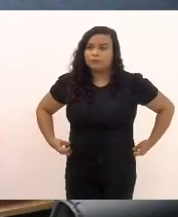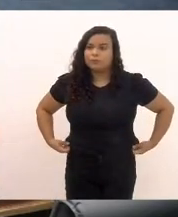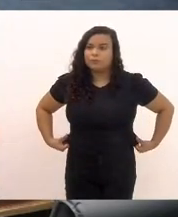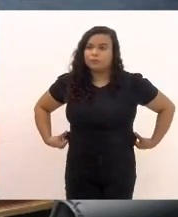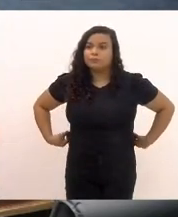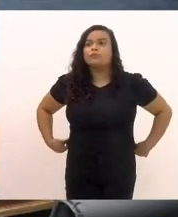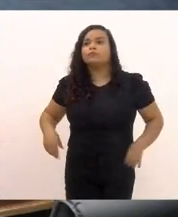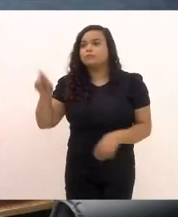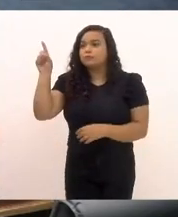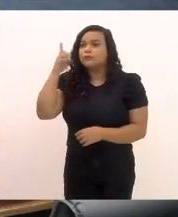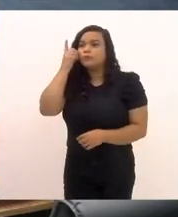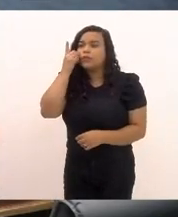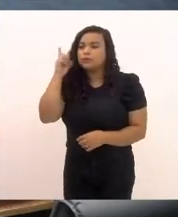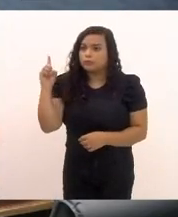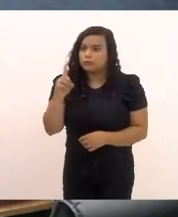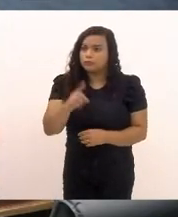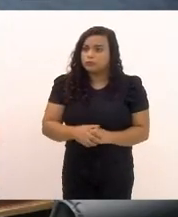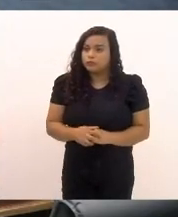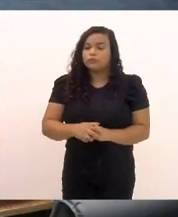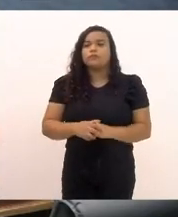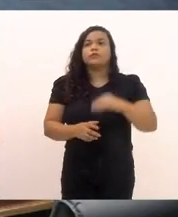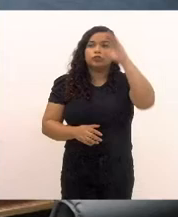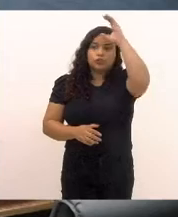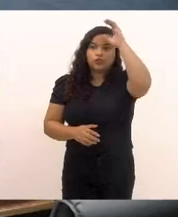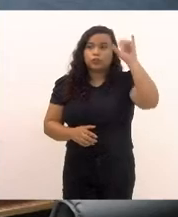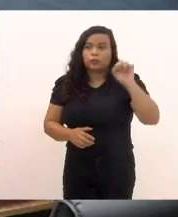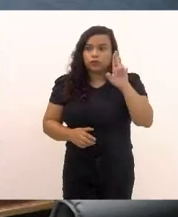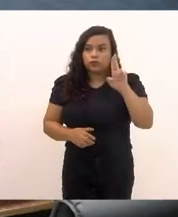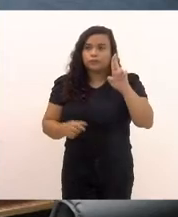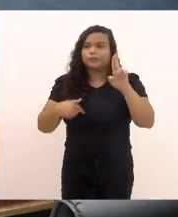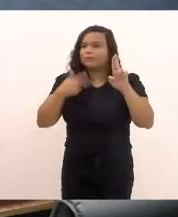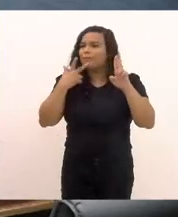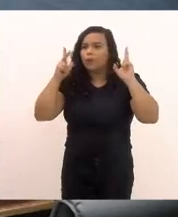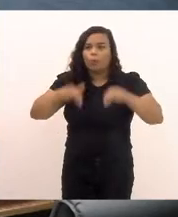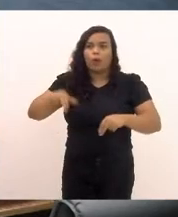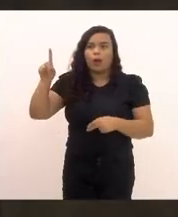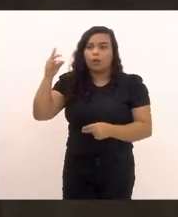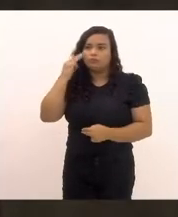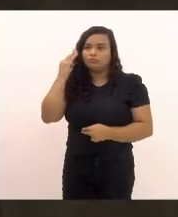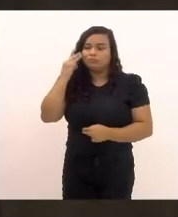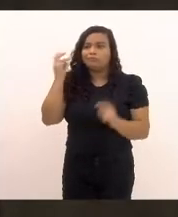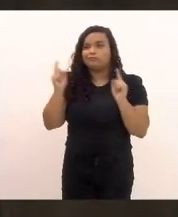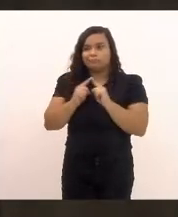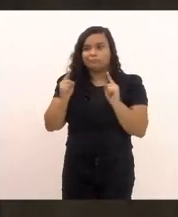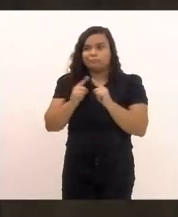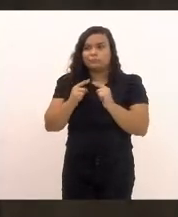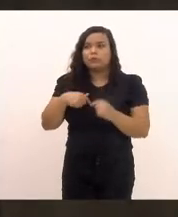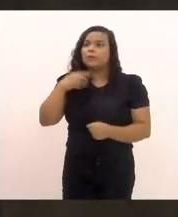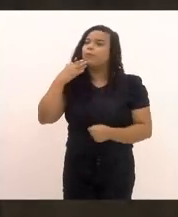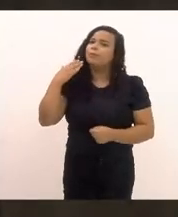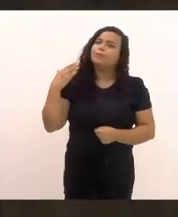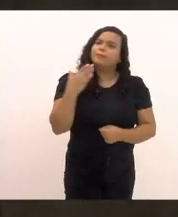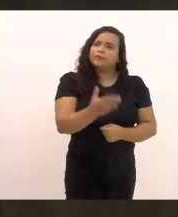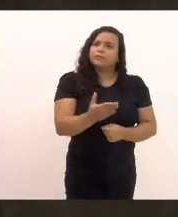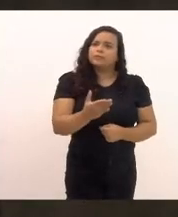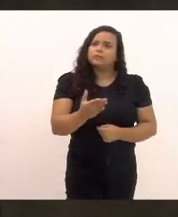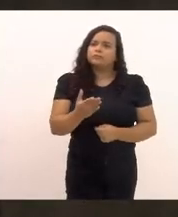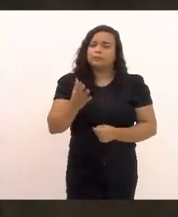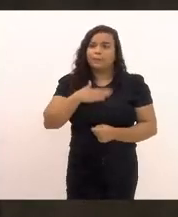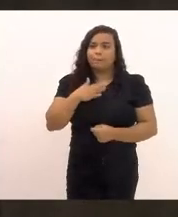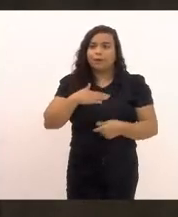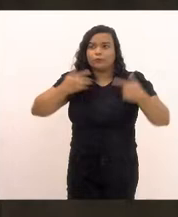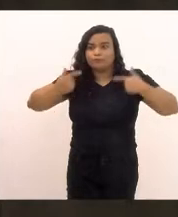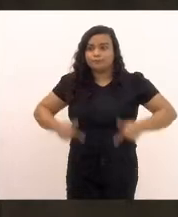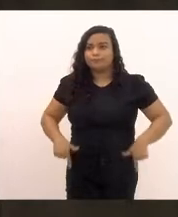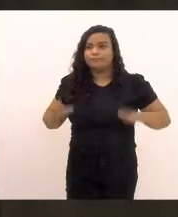Pois não, deputado. Tia Ju, minha questão de ordem vai no mesmo sentido da deputada Valdeque Carneiro, pedindo para consignar a minha